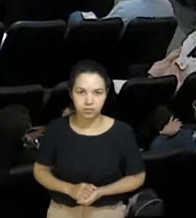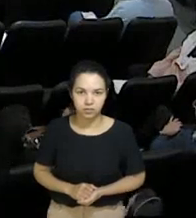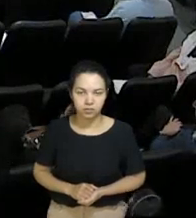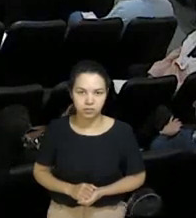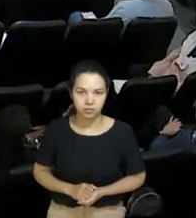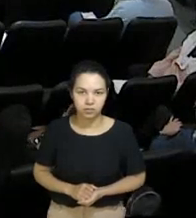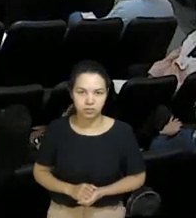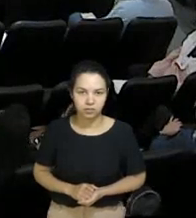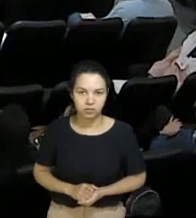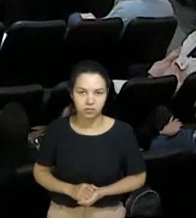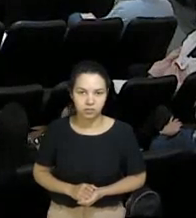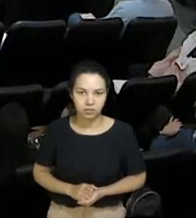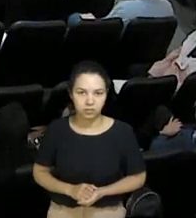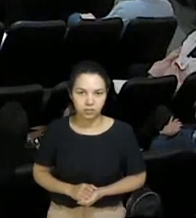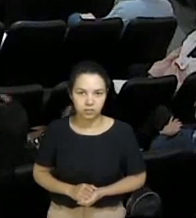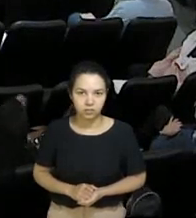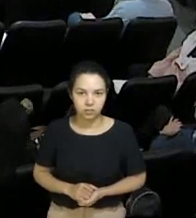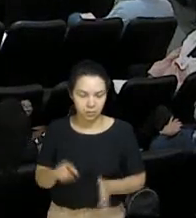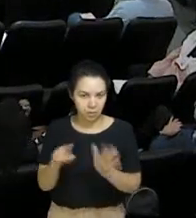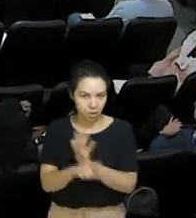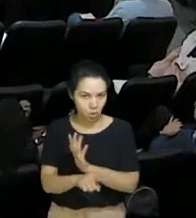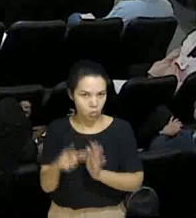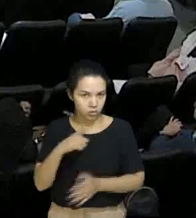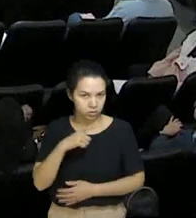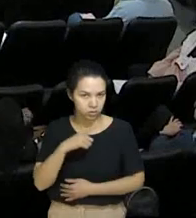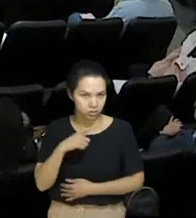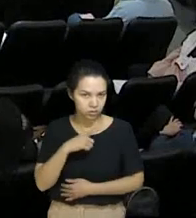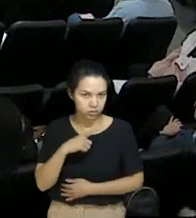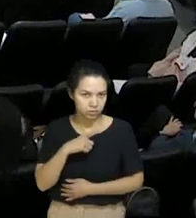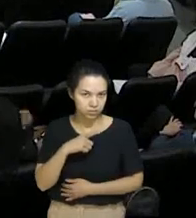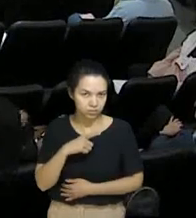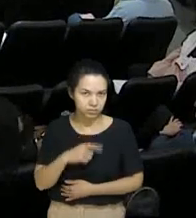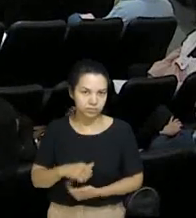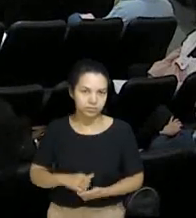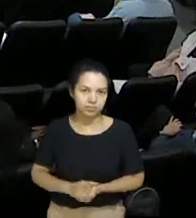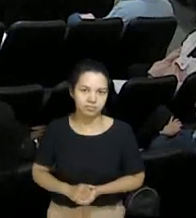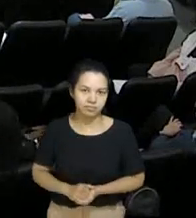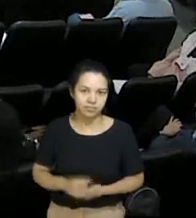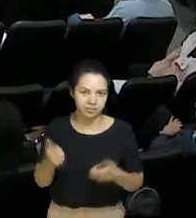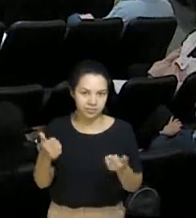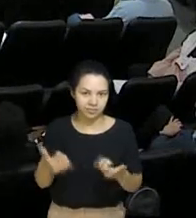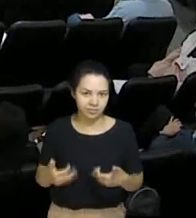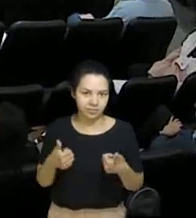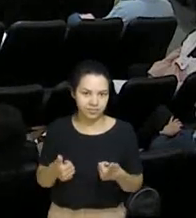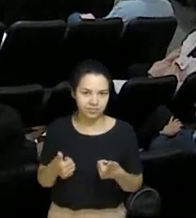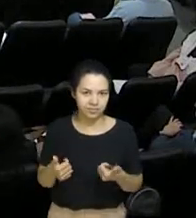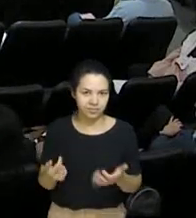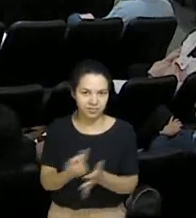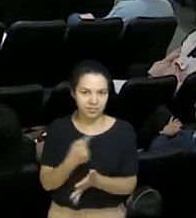Alguém tem alguma pergunta? Expliquei tão bem assim que ninguém quer me perguntar nada.